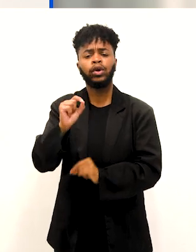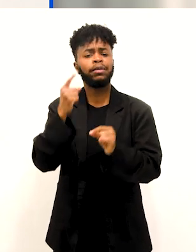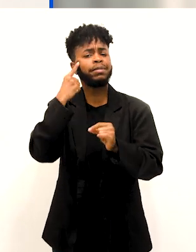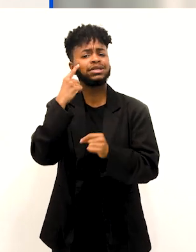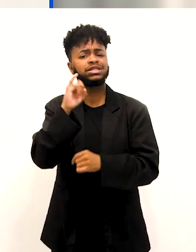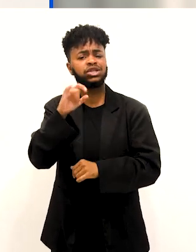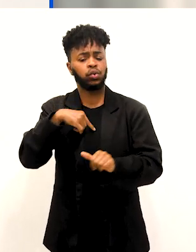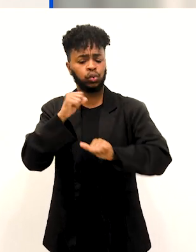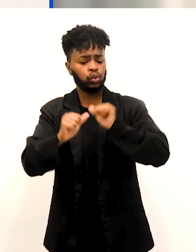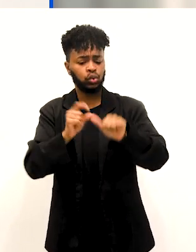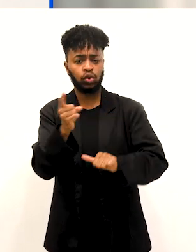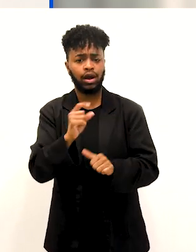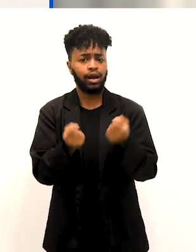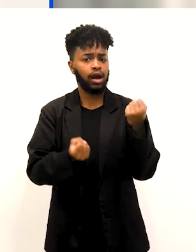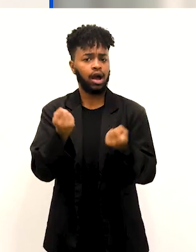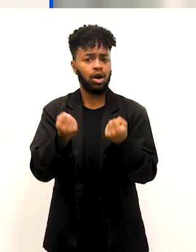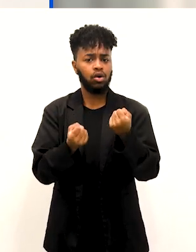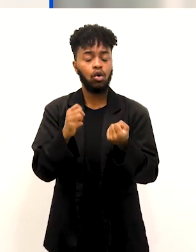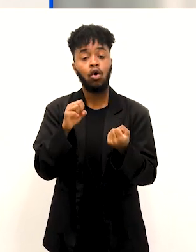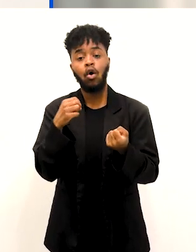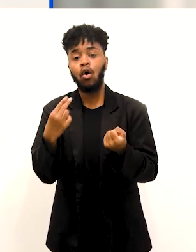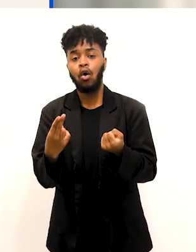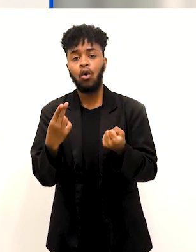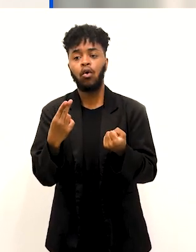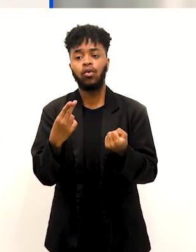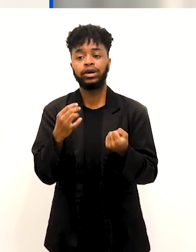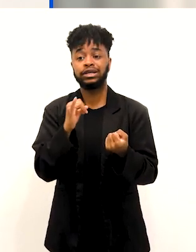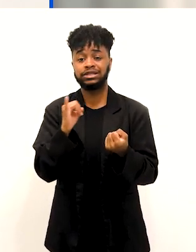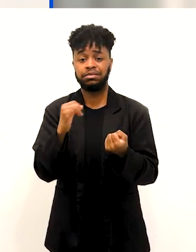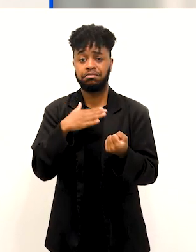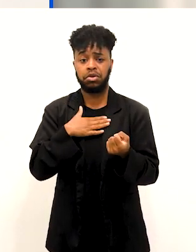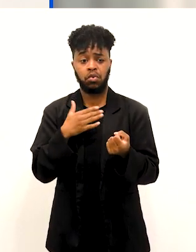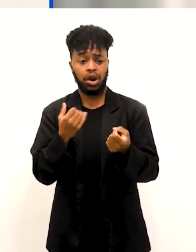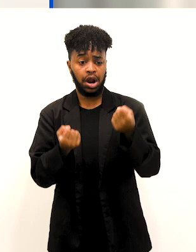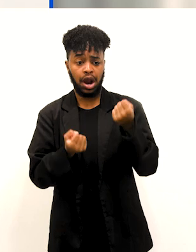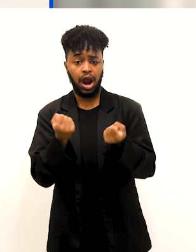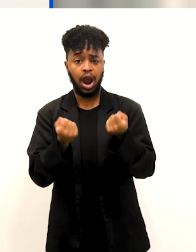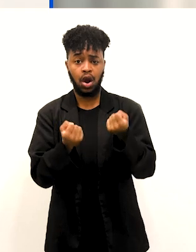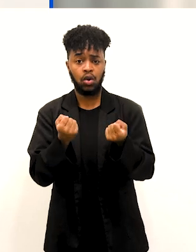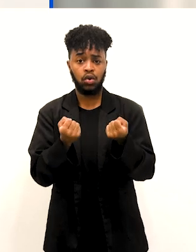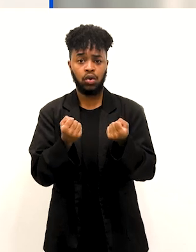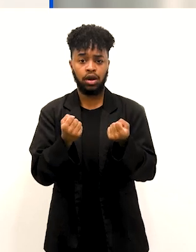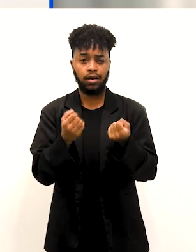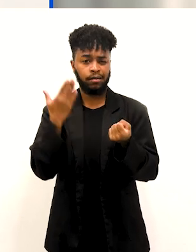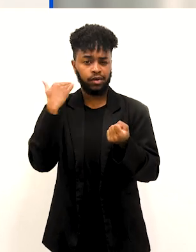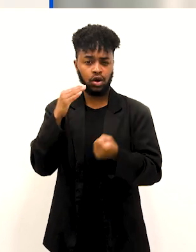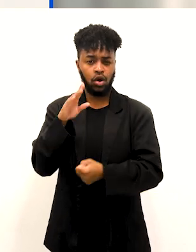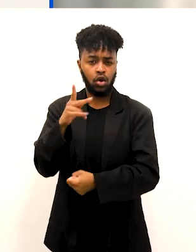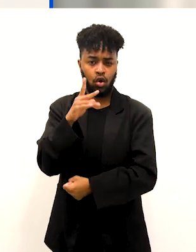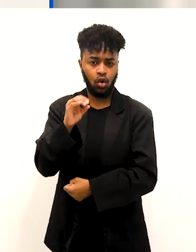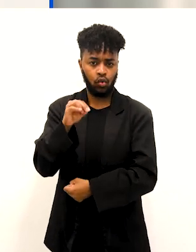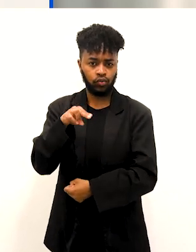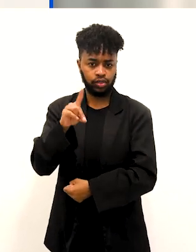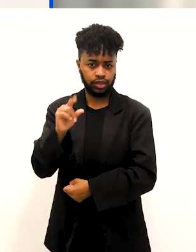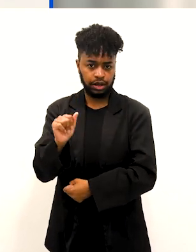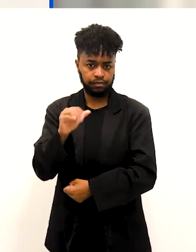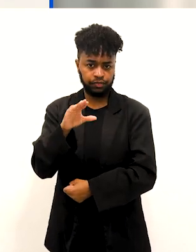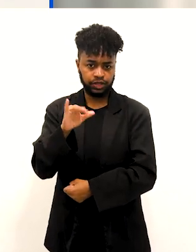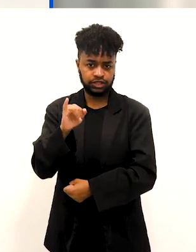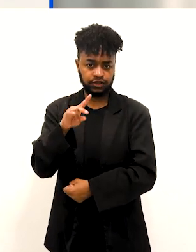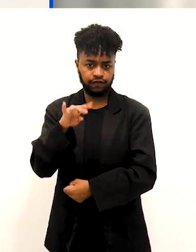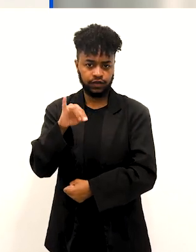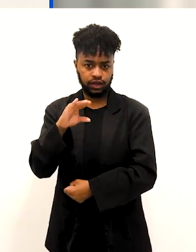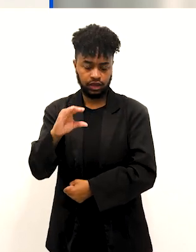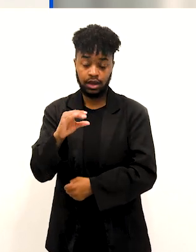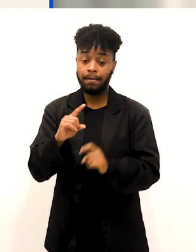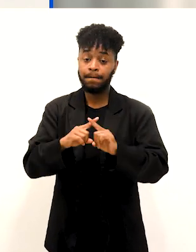eu não trocasse de carro esse ano? Ou se eu mantivesse meu carrinho lá, meu Honda City, na época não era nem o City, era outro carro.